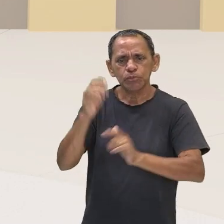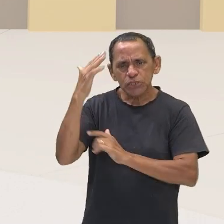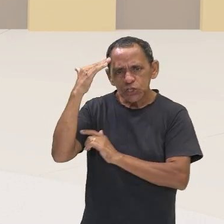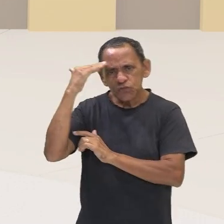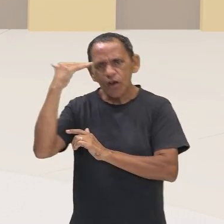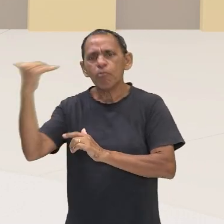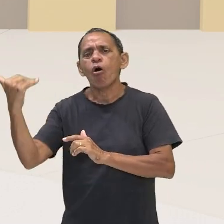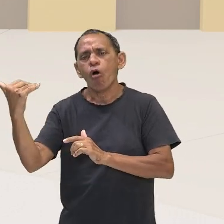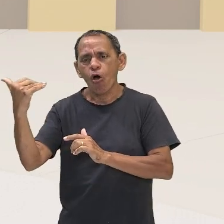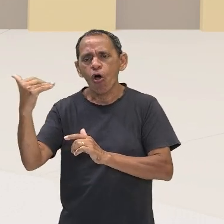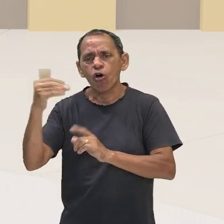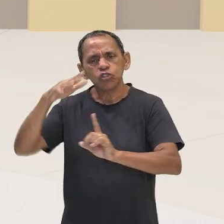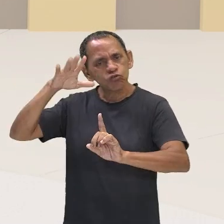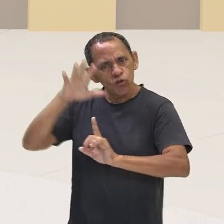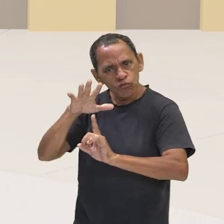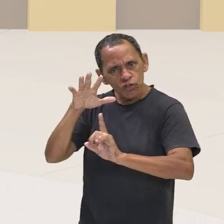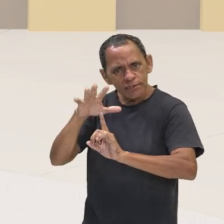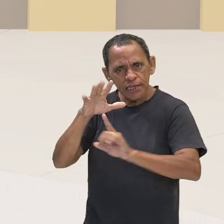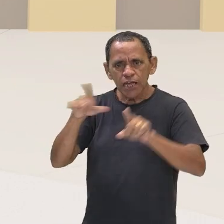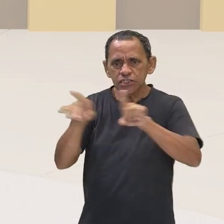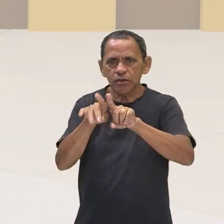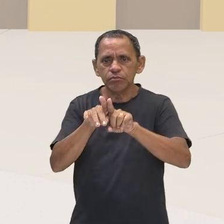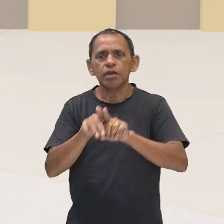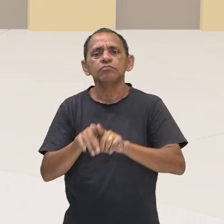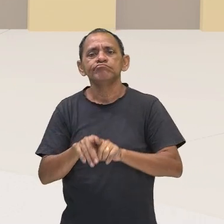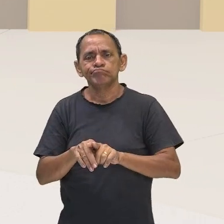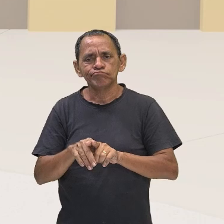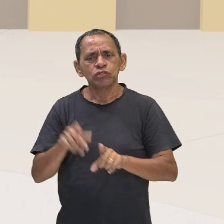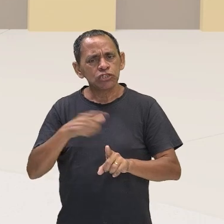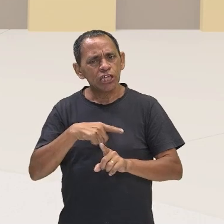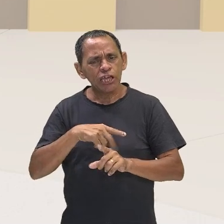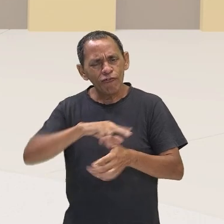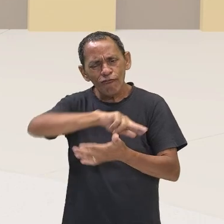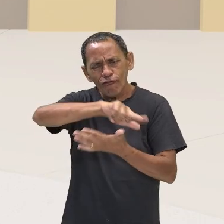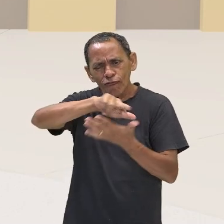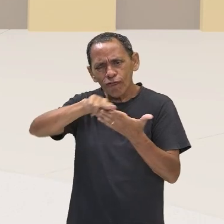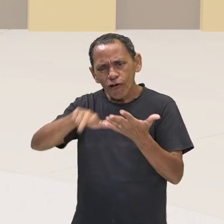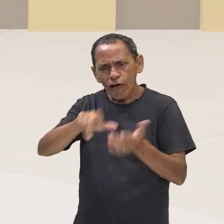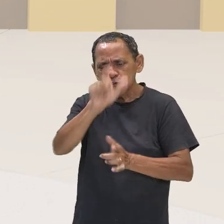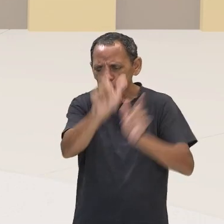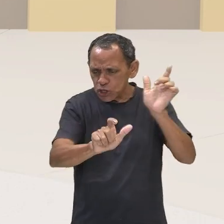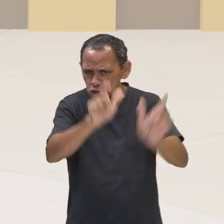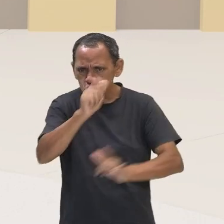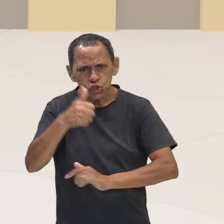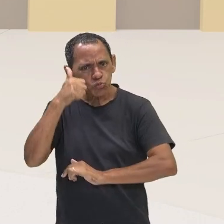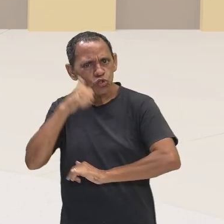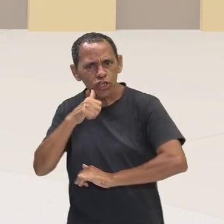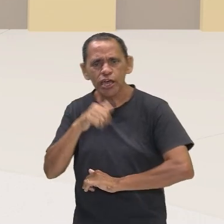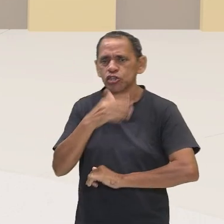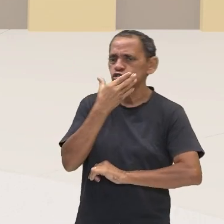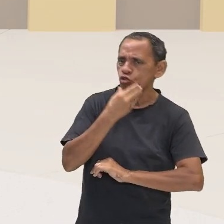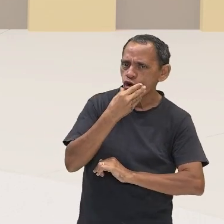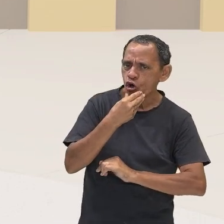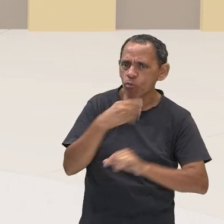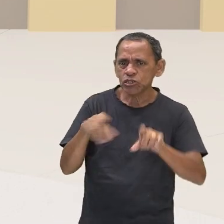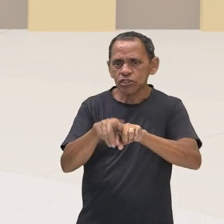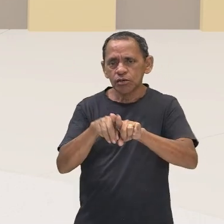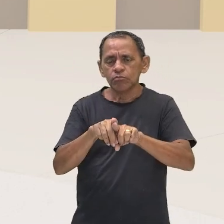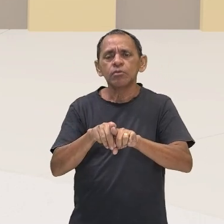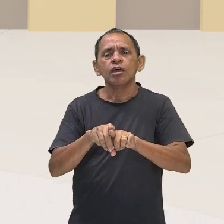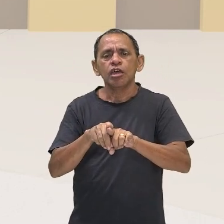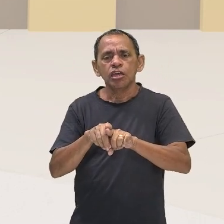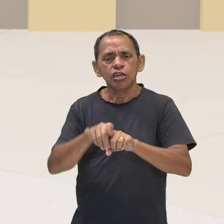inspirar na vida de tantas mulheres e homens por aí que tiveram uma vida que inspiraram tantas coisas boas,